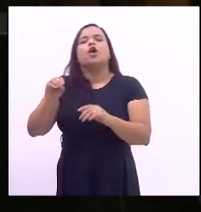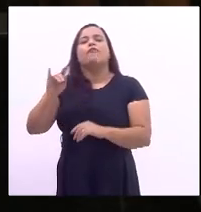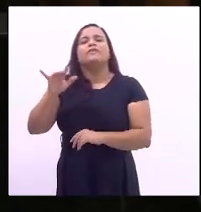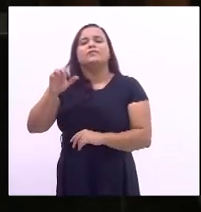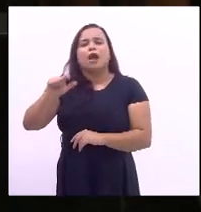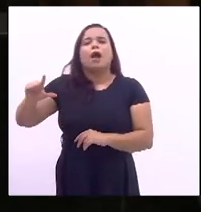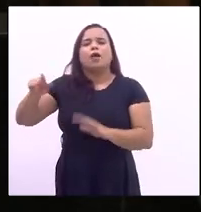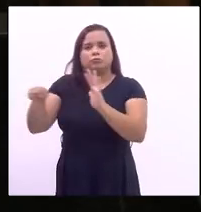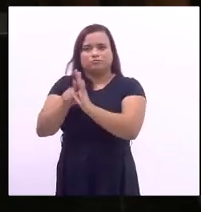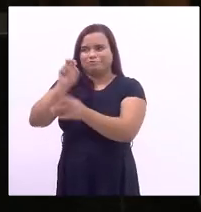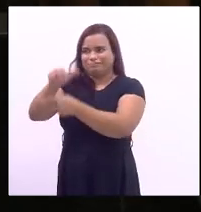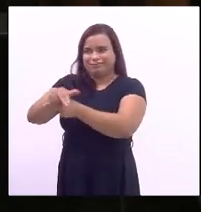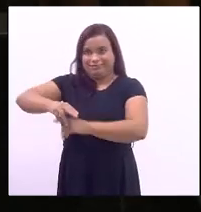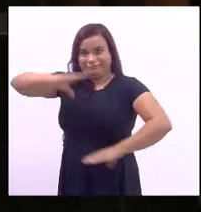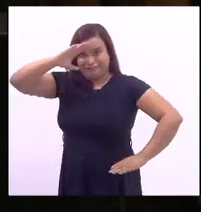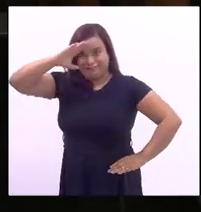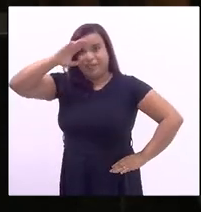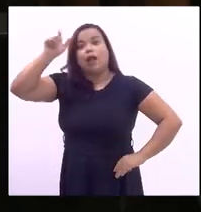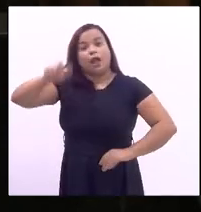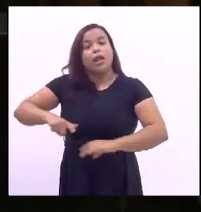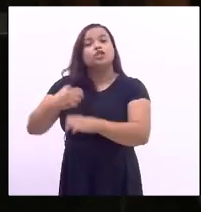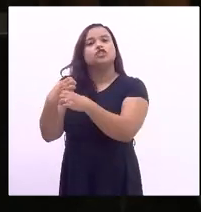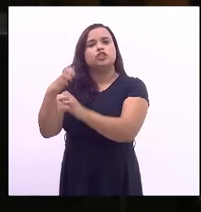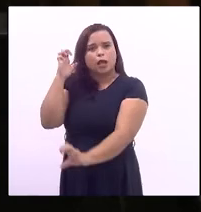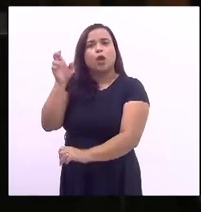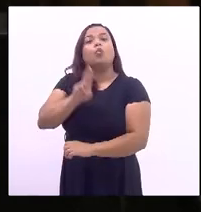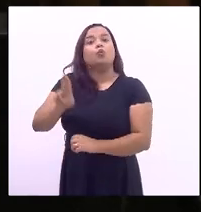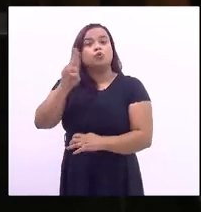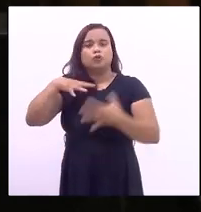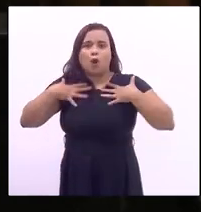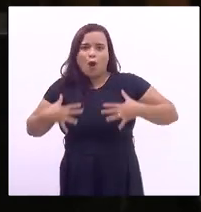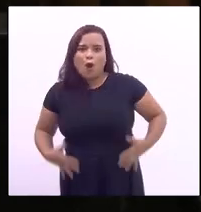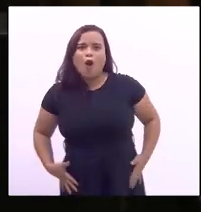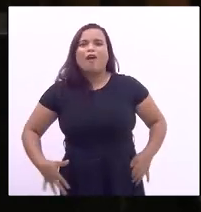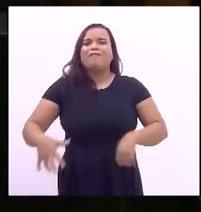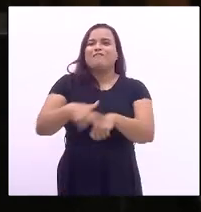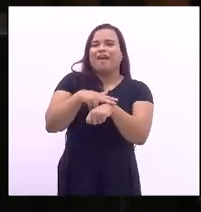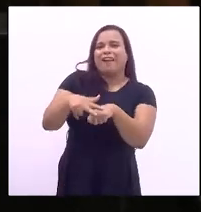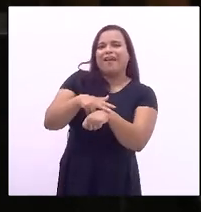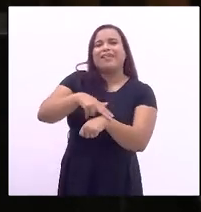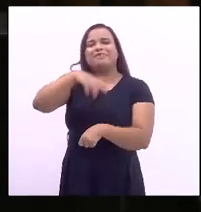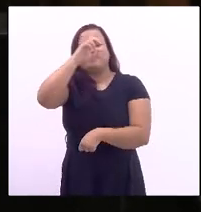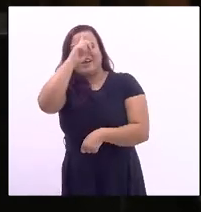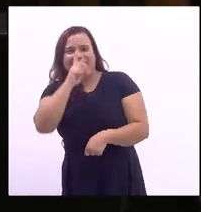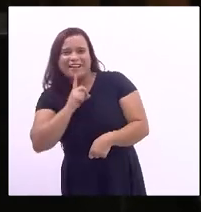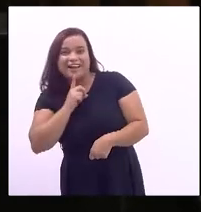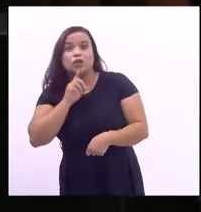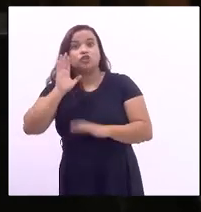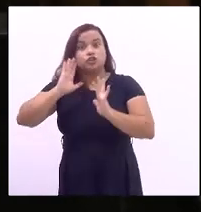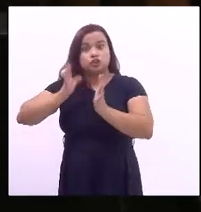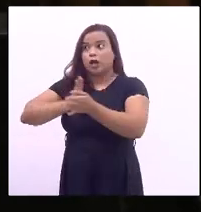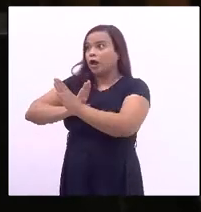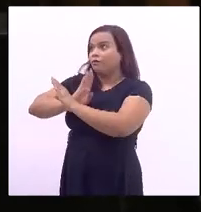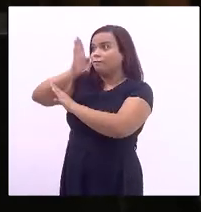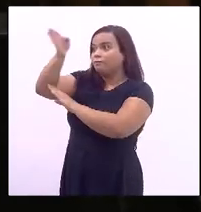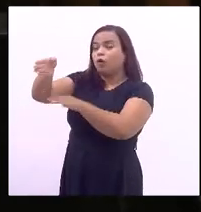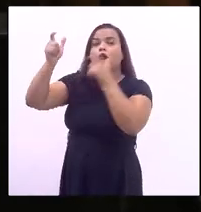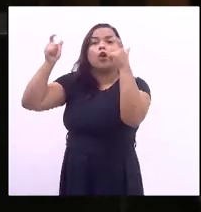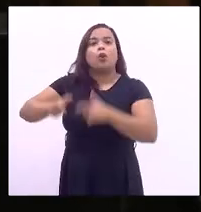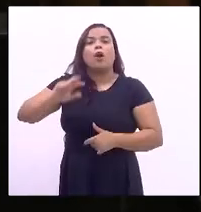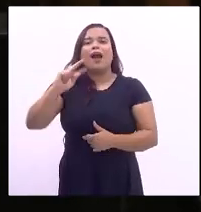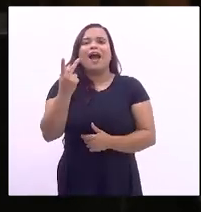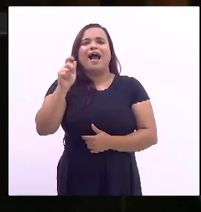usou o nosso verde amarelo a nossa camuflagem ele foi para ONU fez uma missão no Haiti